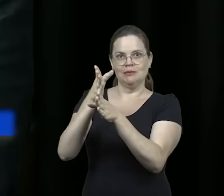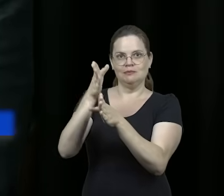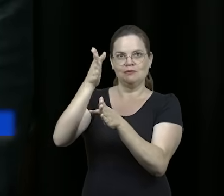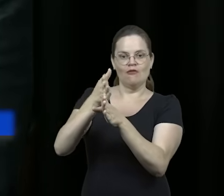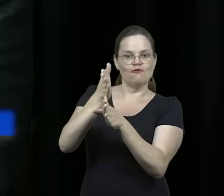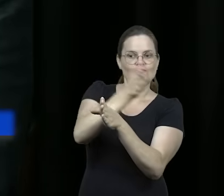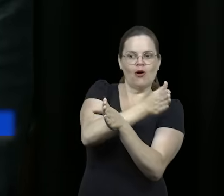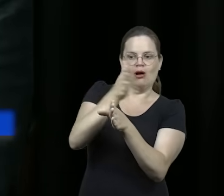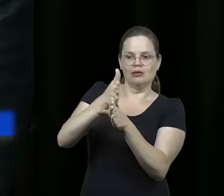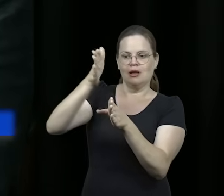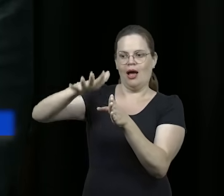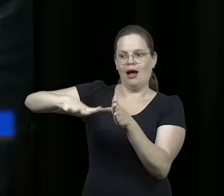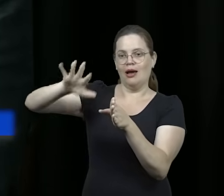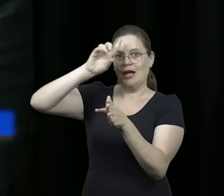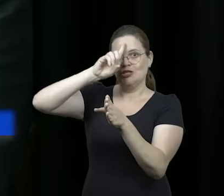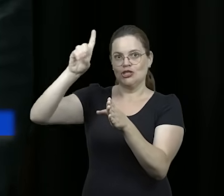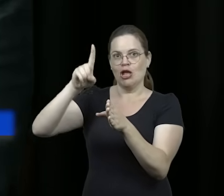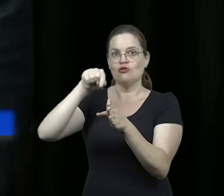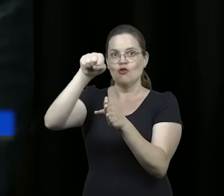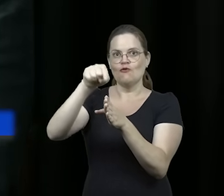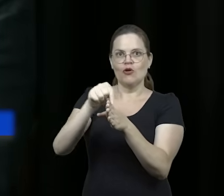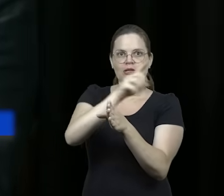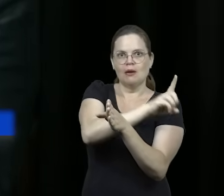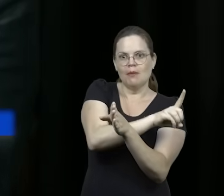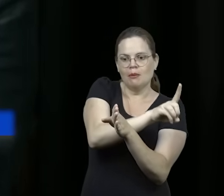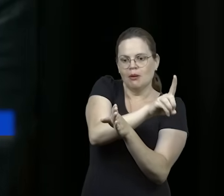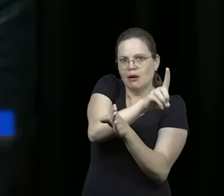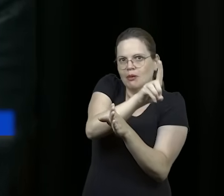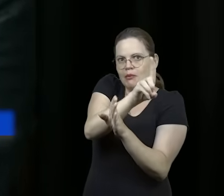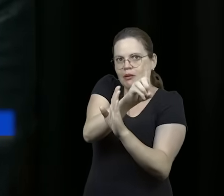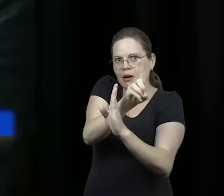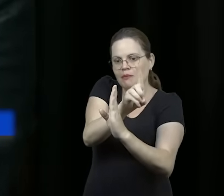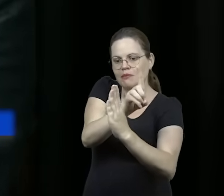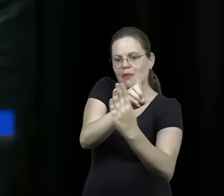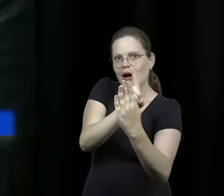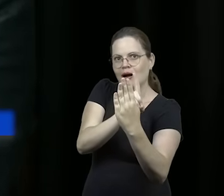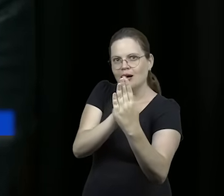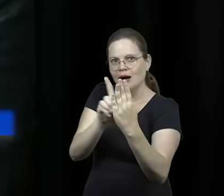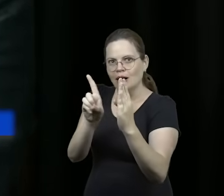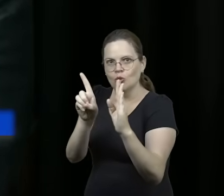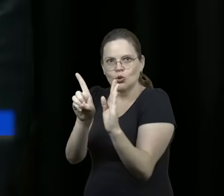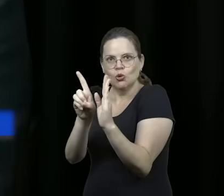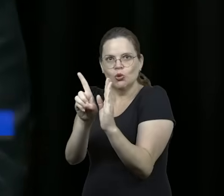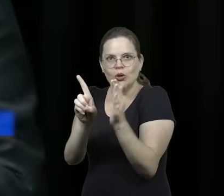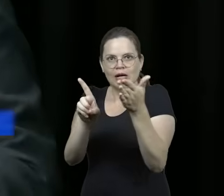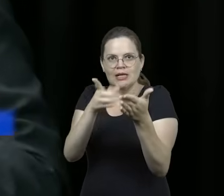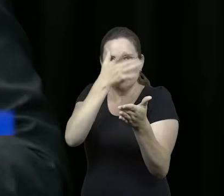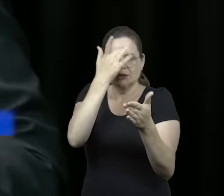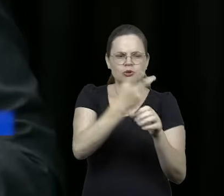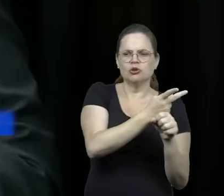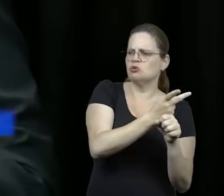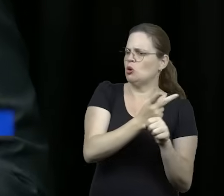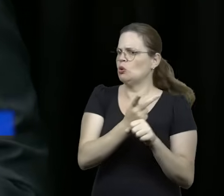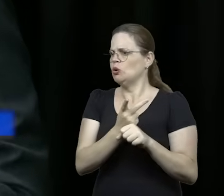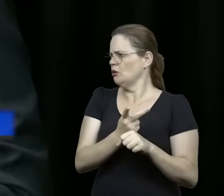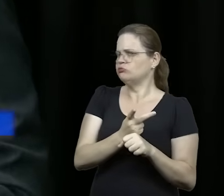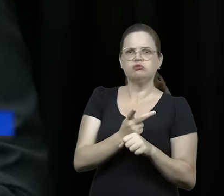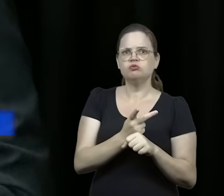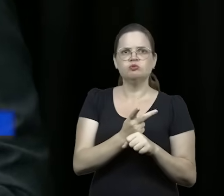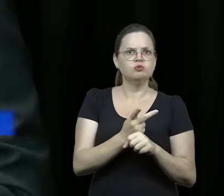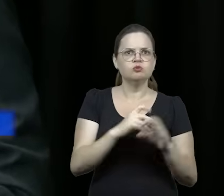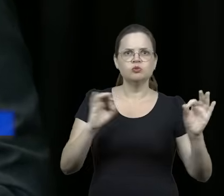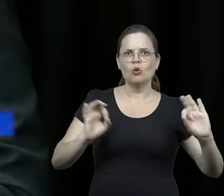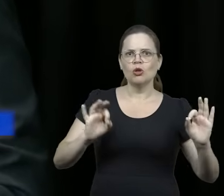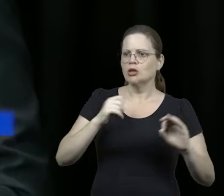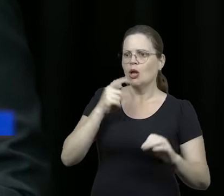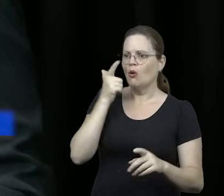você. Agora imagina um esconderijo onipotente, que você sente